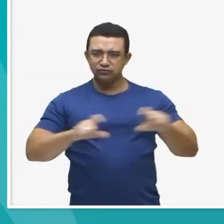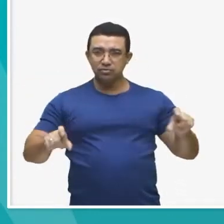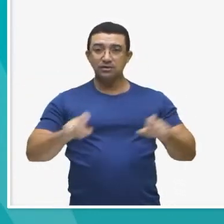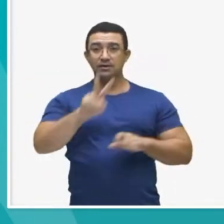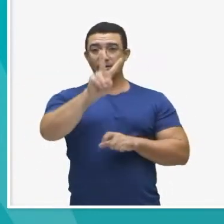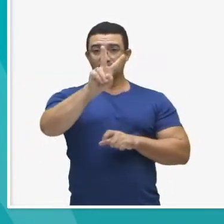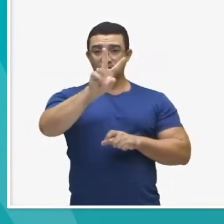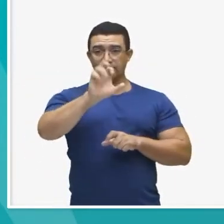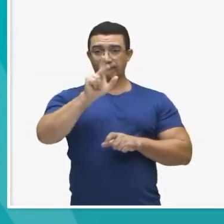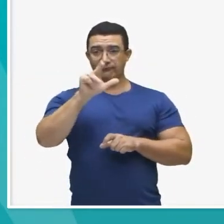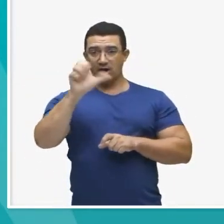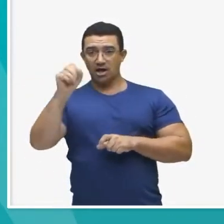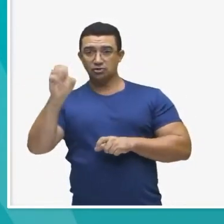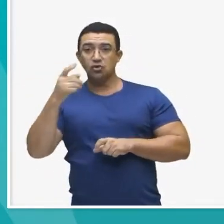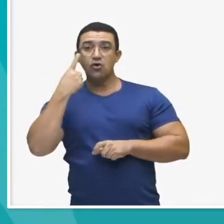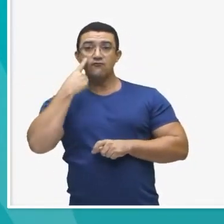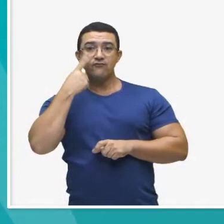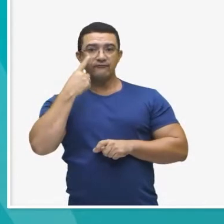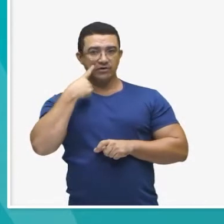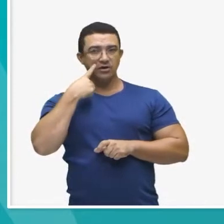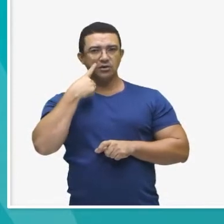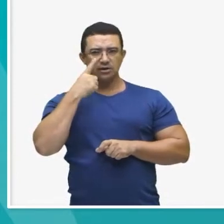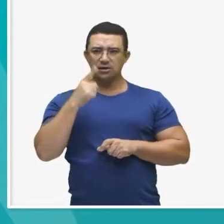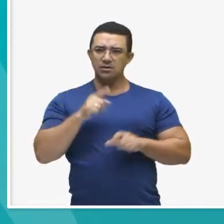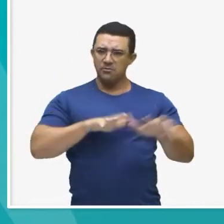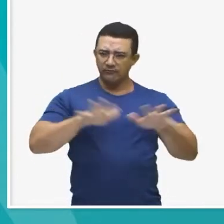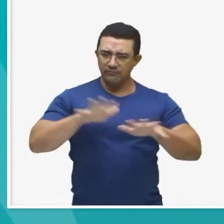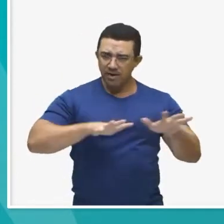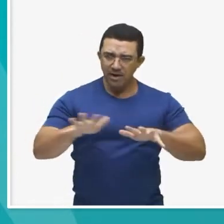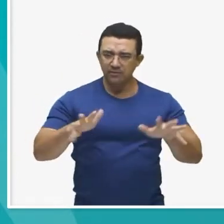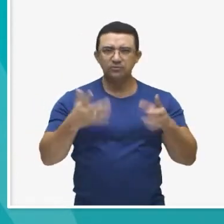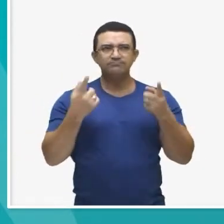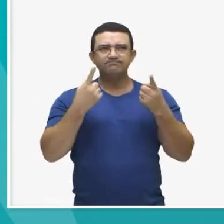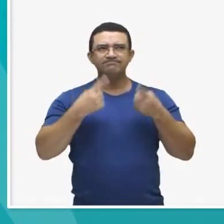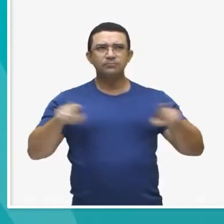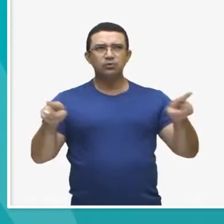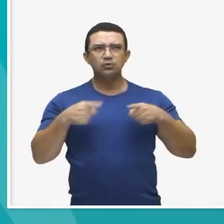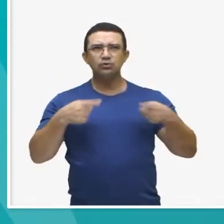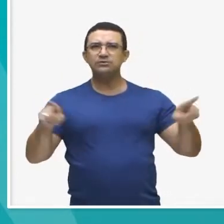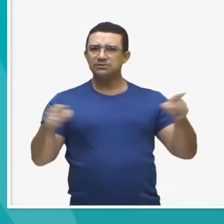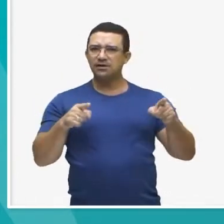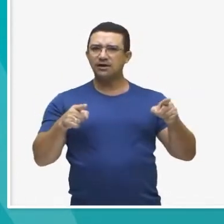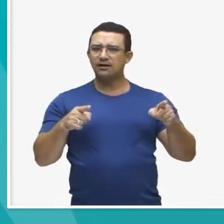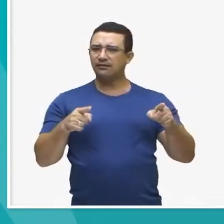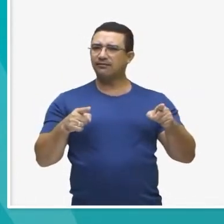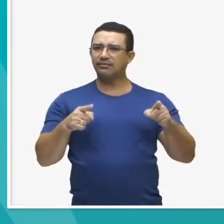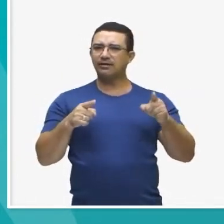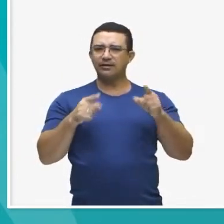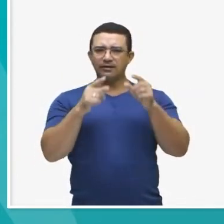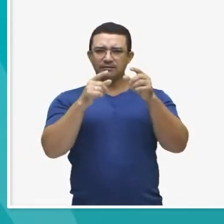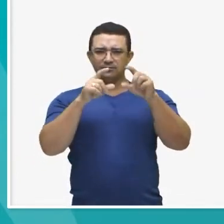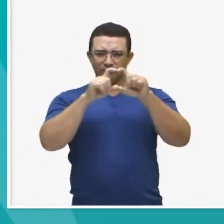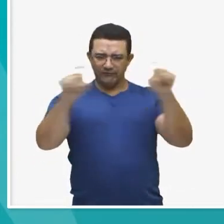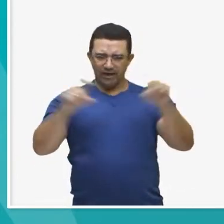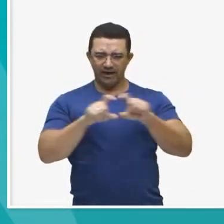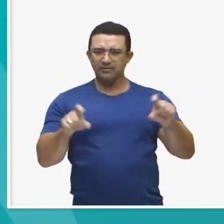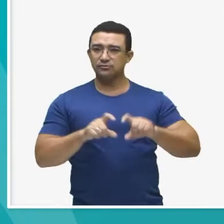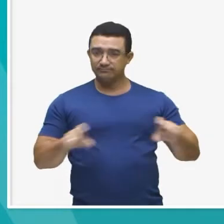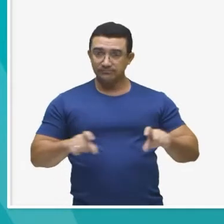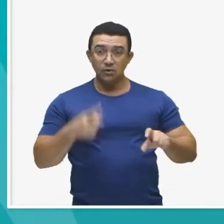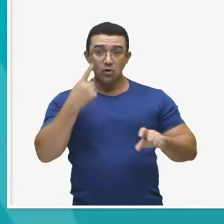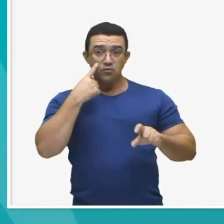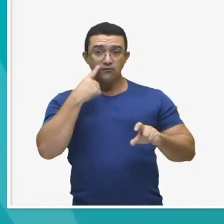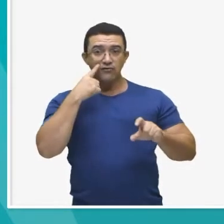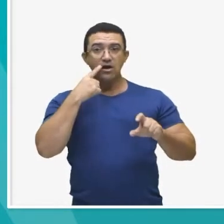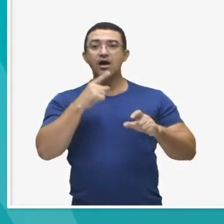ritmo de leitura diferente, uma musicalidade diferente, e a gente vai conhecer também o autor deste texto. Então vamos falar dele